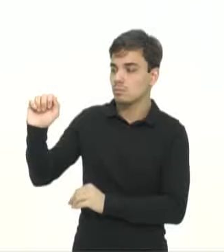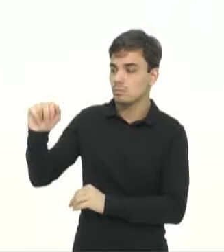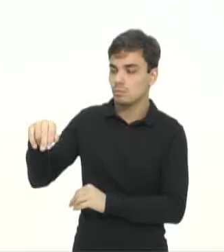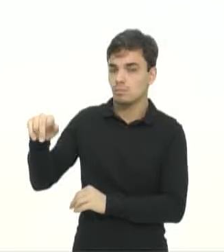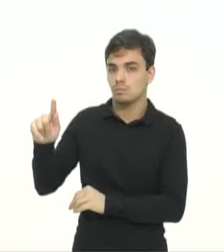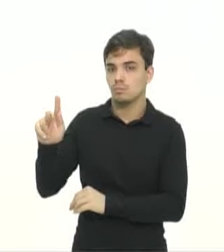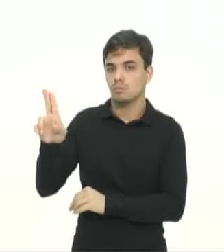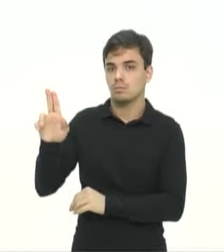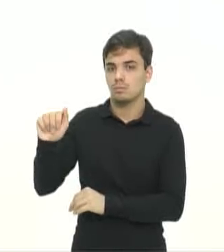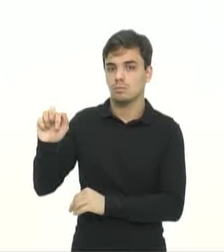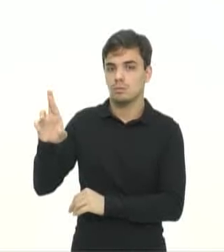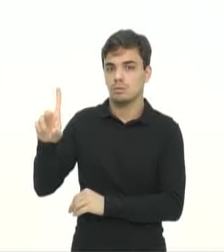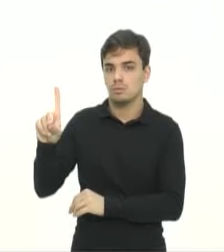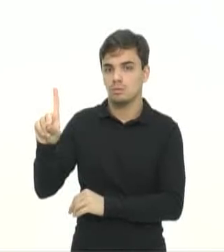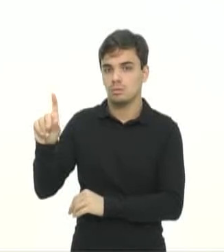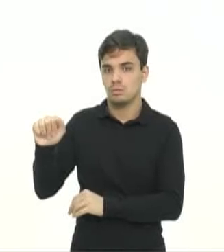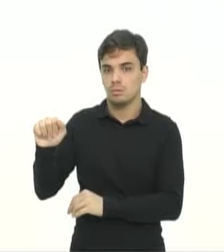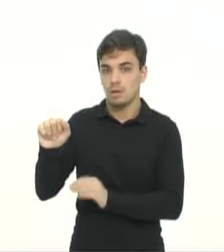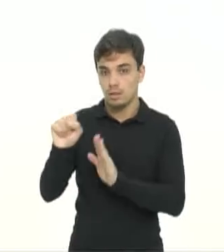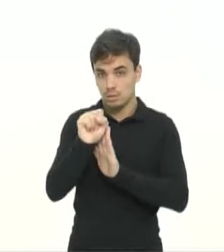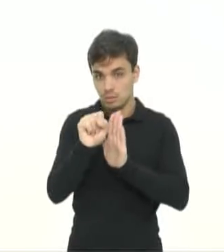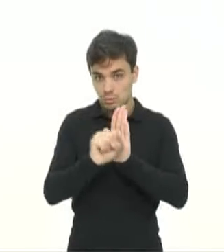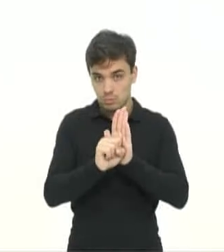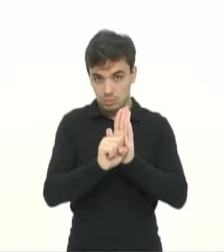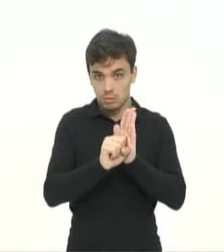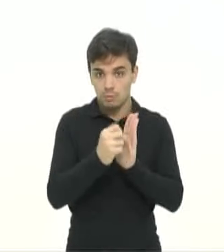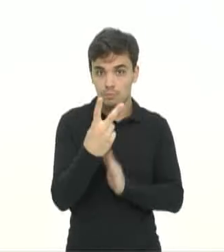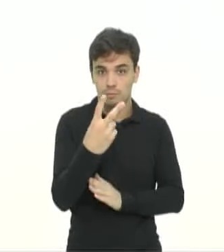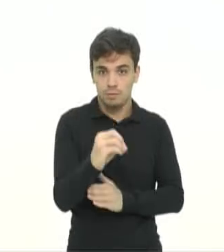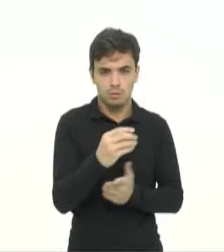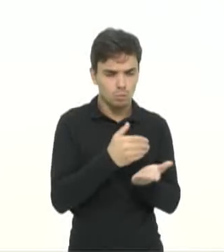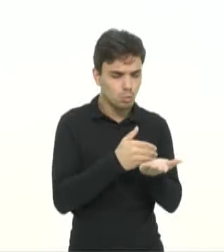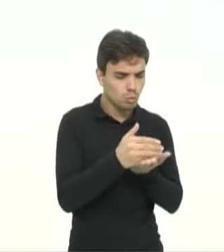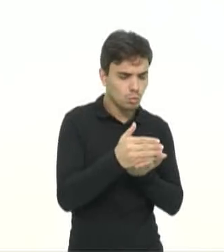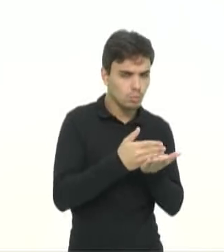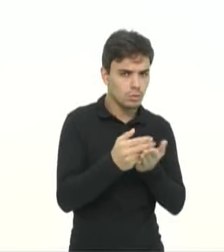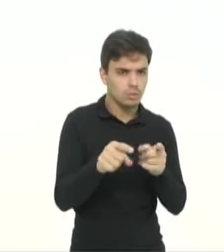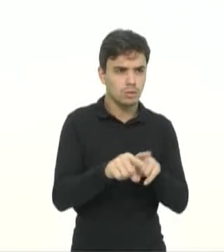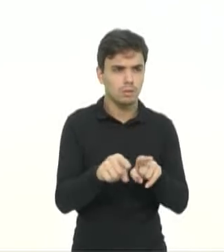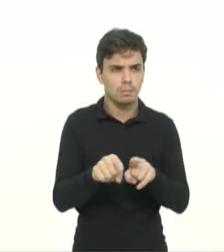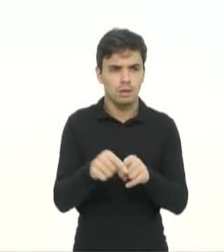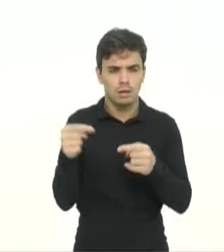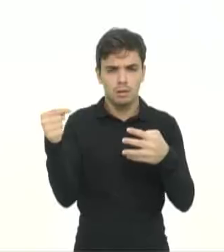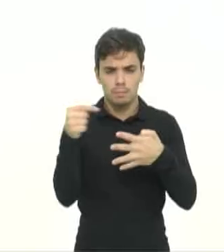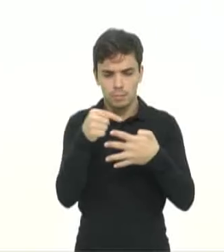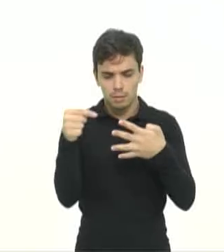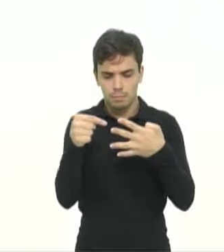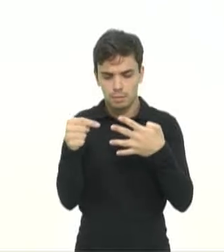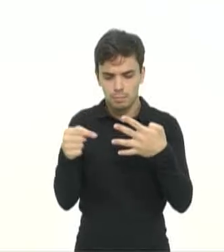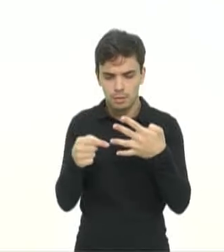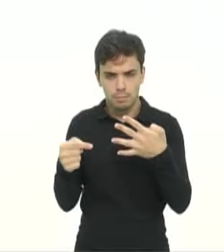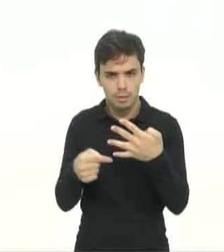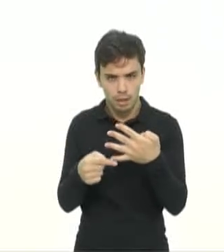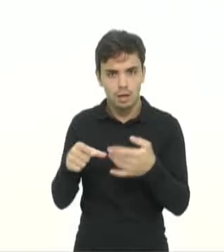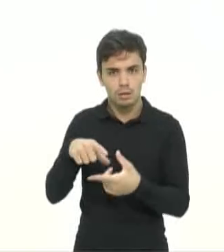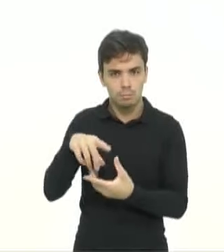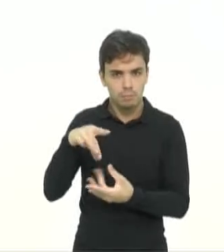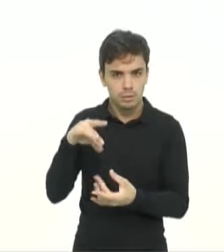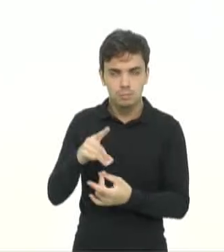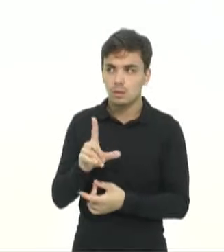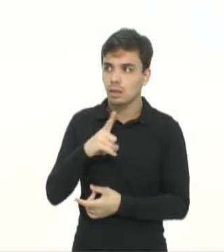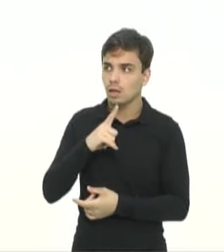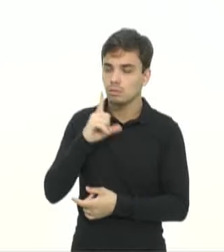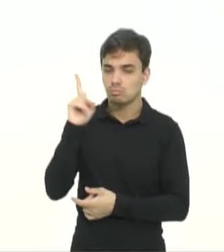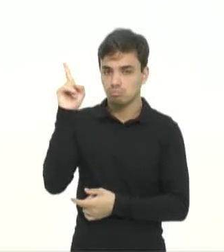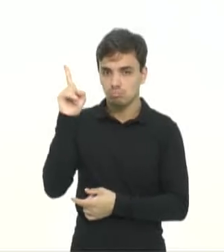século XX. Sobretudo o cubismo, o dadaísmo, o primitivismo e o abstracionismo. Ali, gente, a